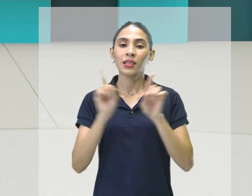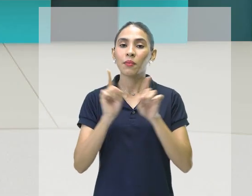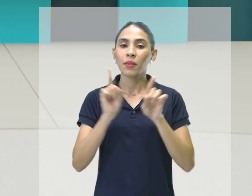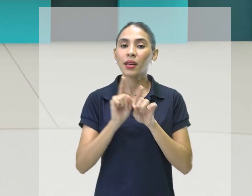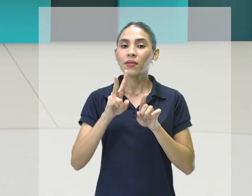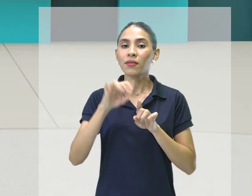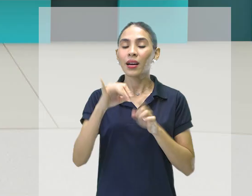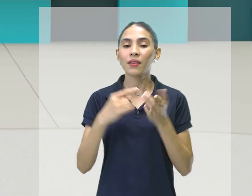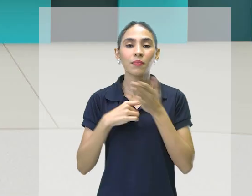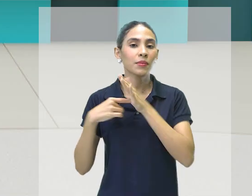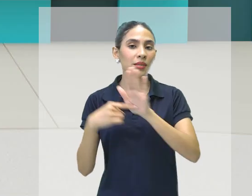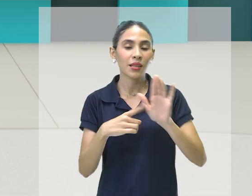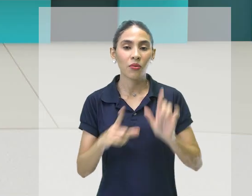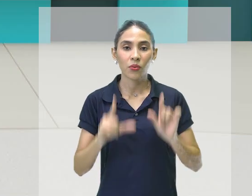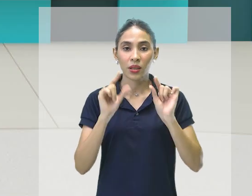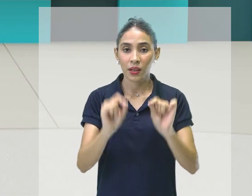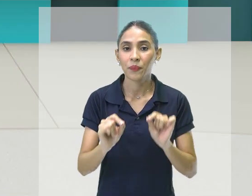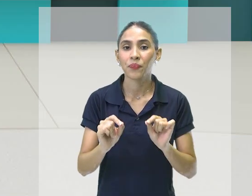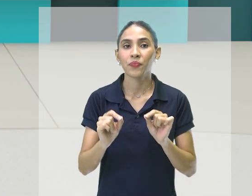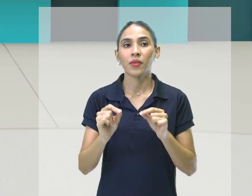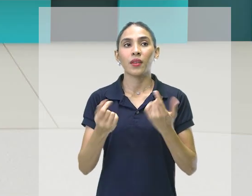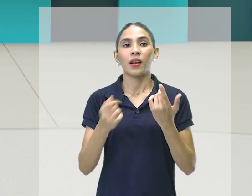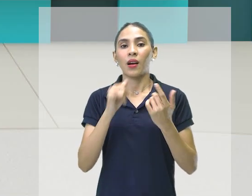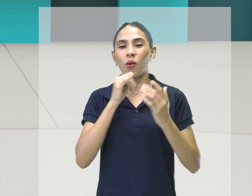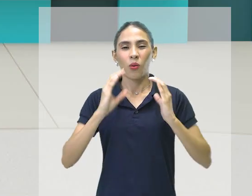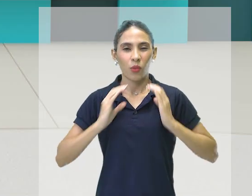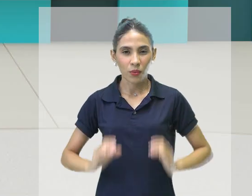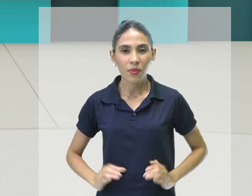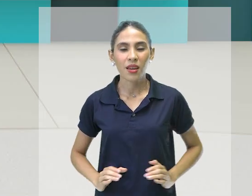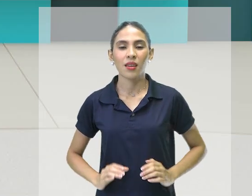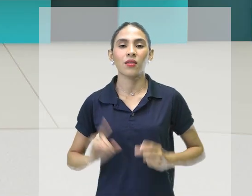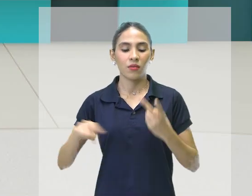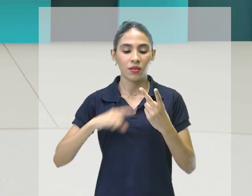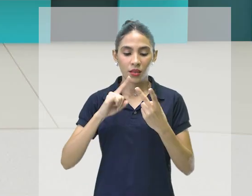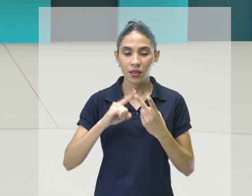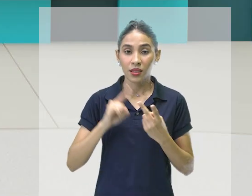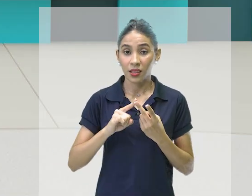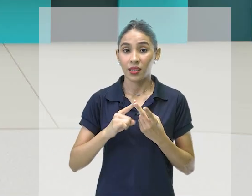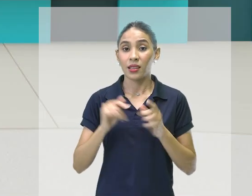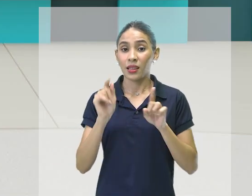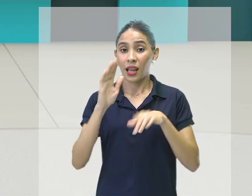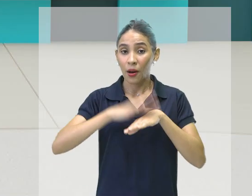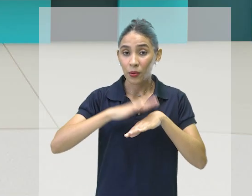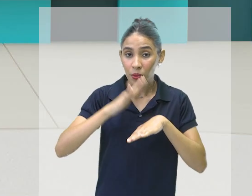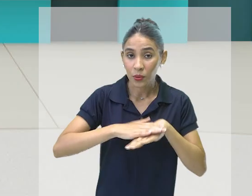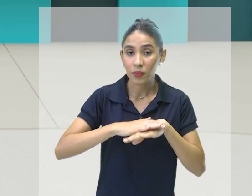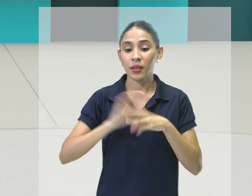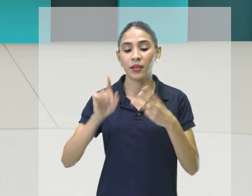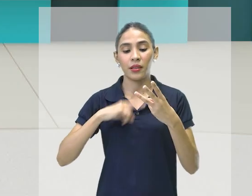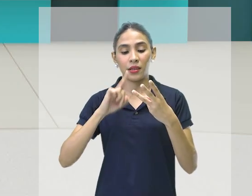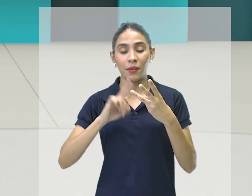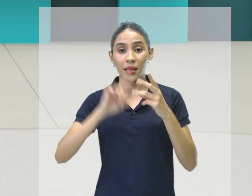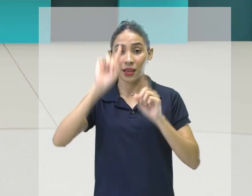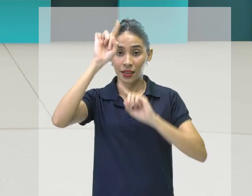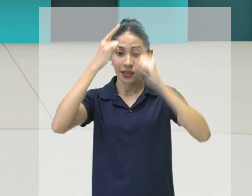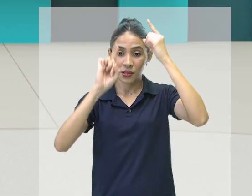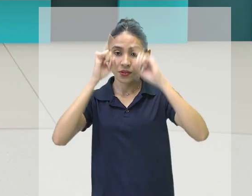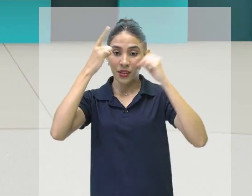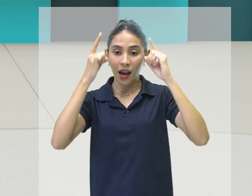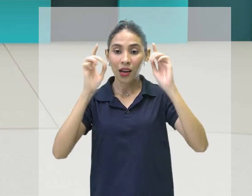movimento. Eles vão trabalhar a questão do nosso comportamento, da nossa autonomia, da